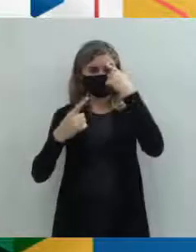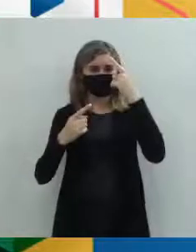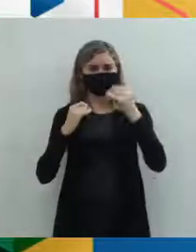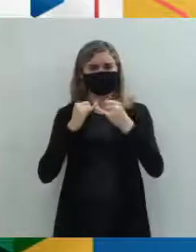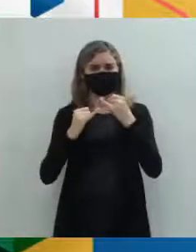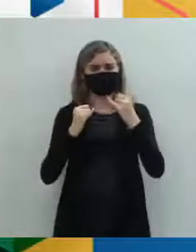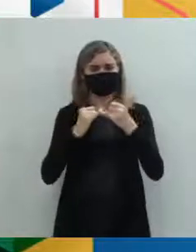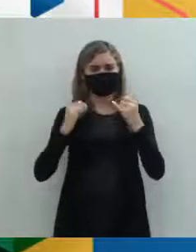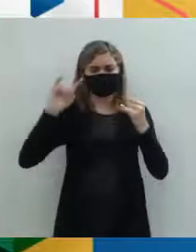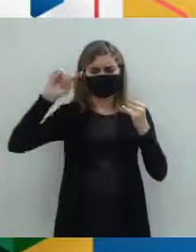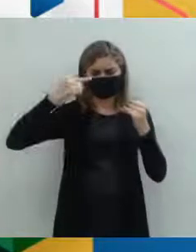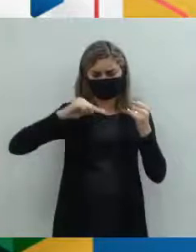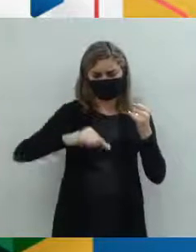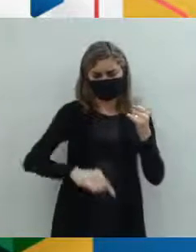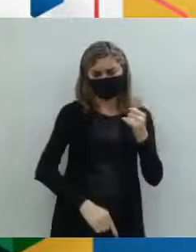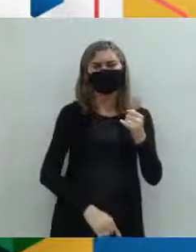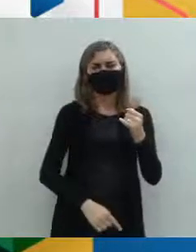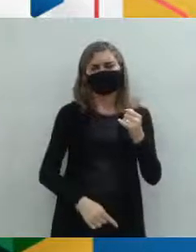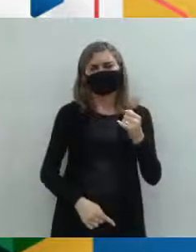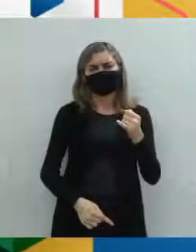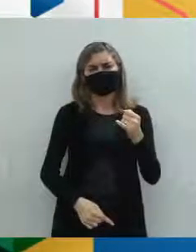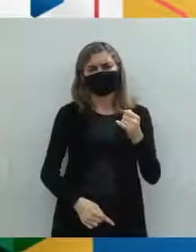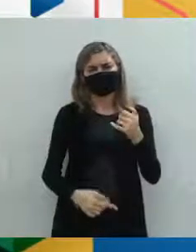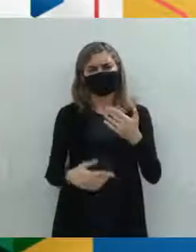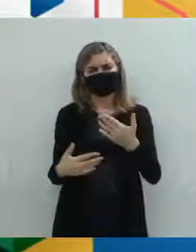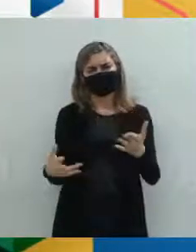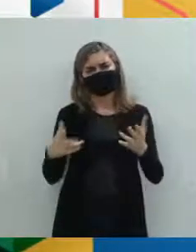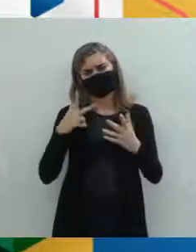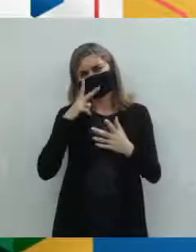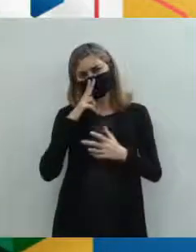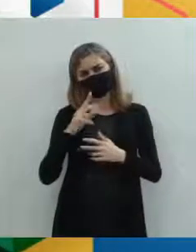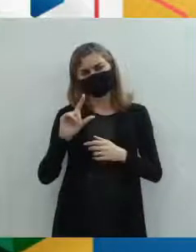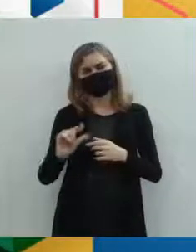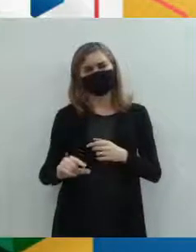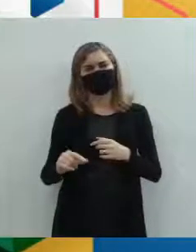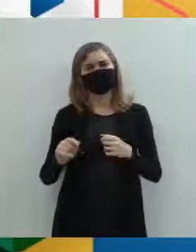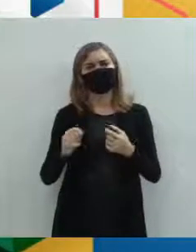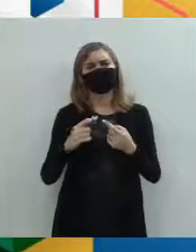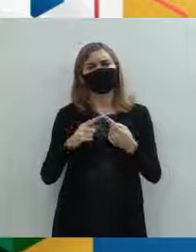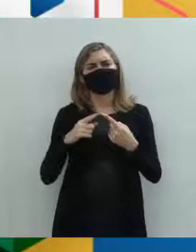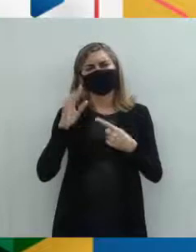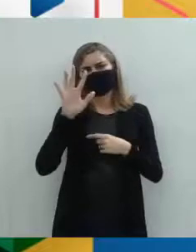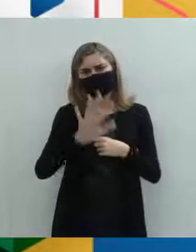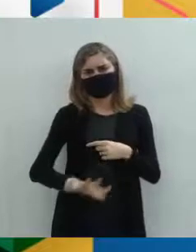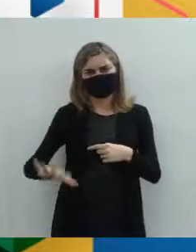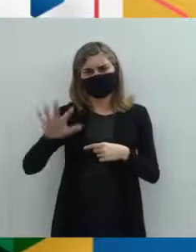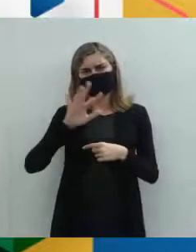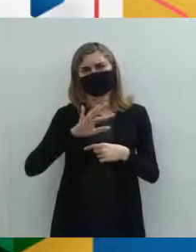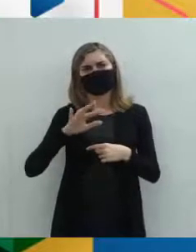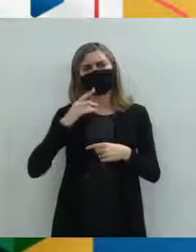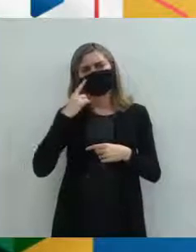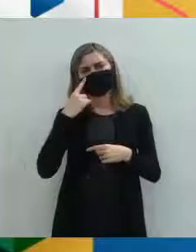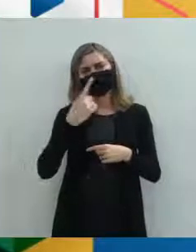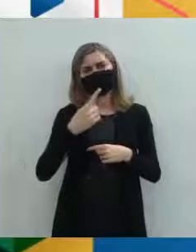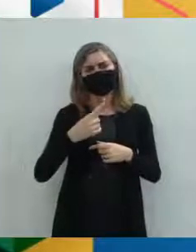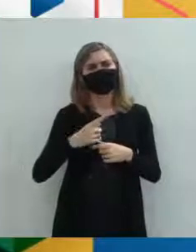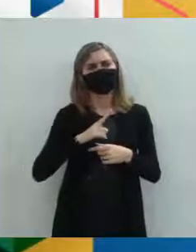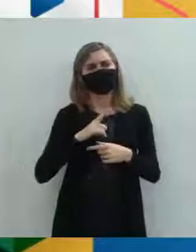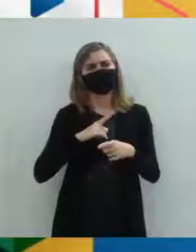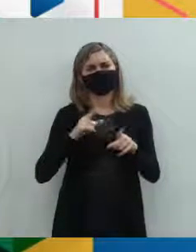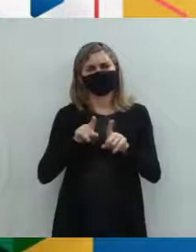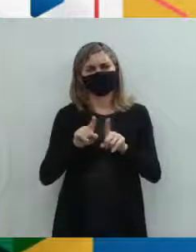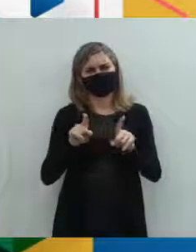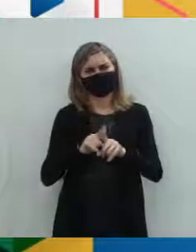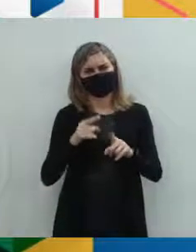está afundando, entrando no túnel. Menos expressão e mais visualização era que a Op Art pregava. Aí, mais uma